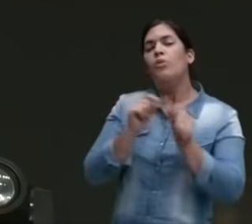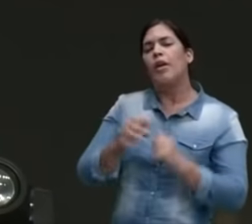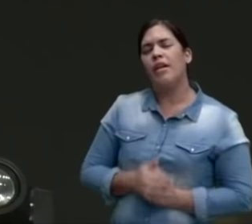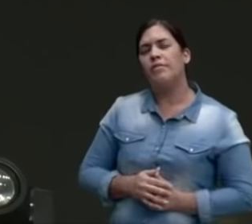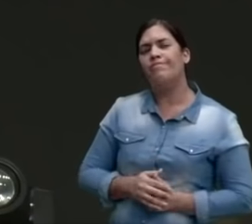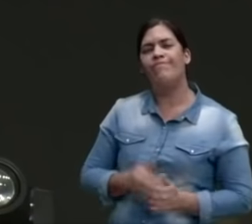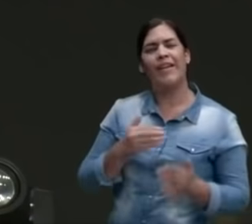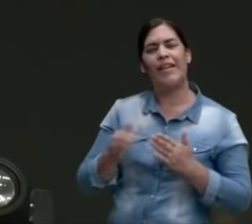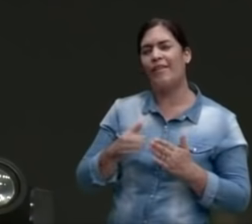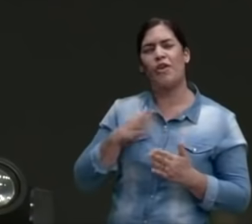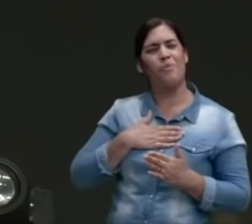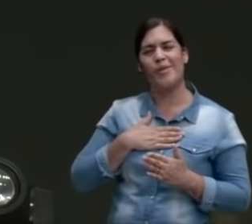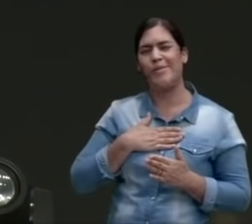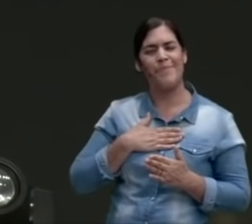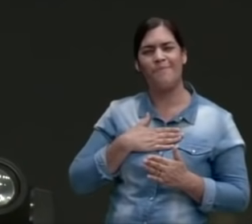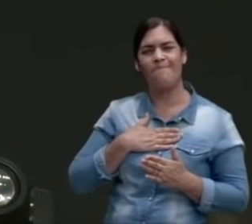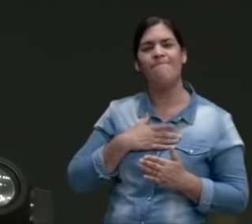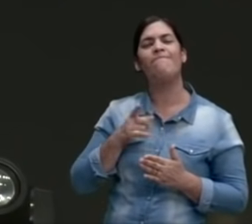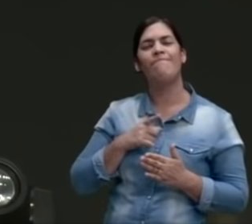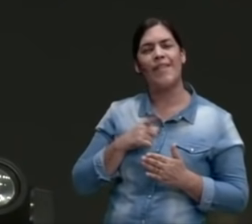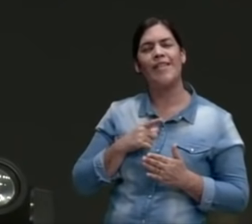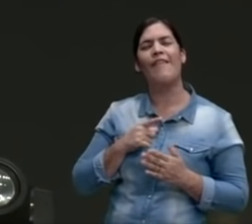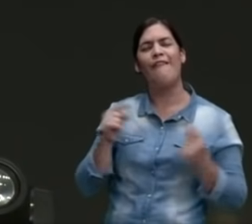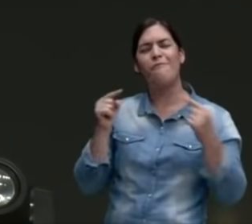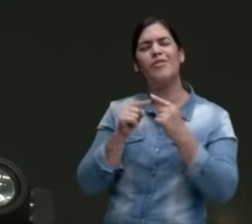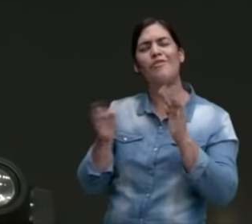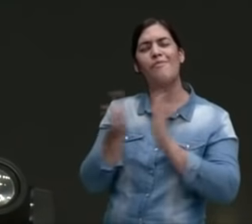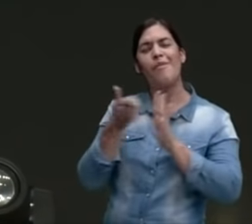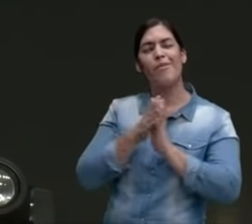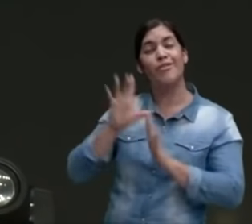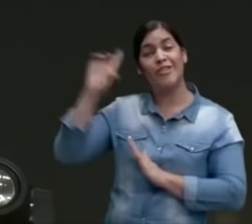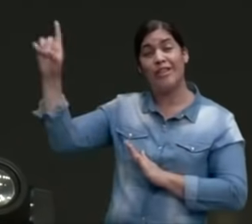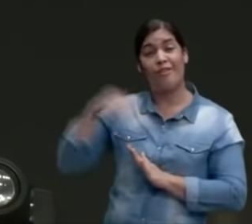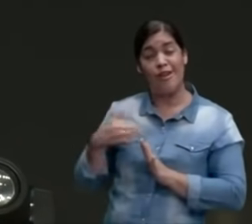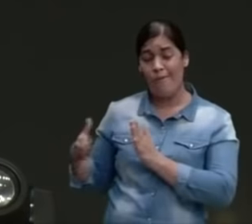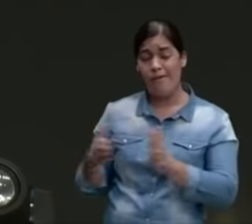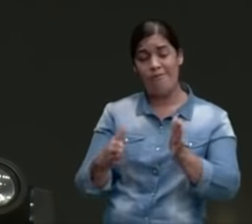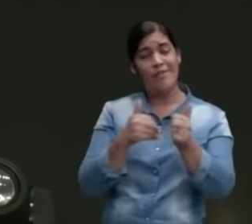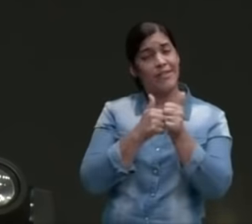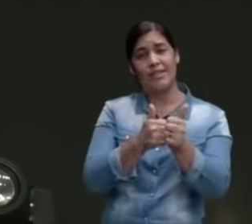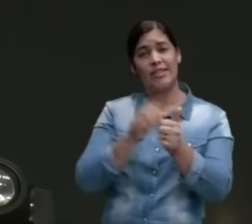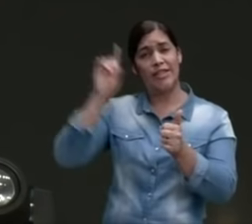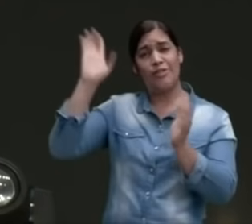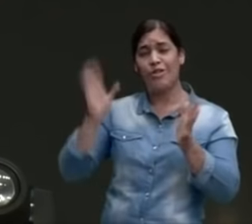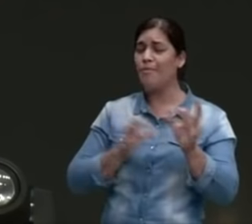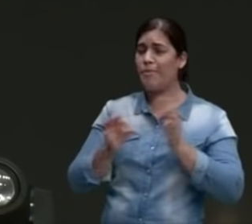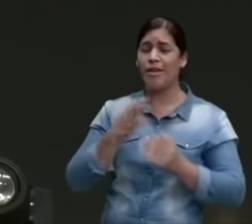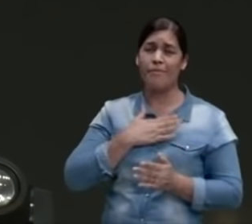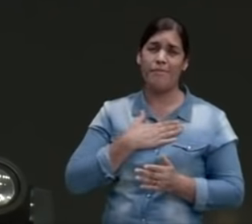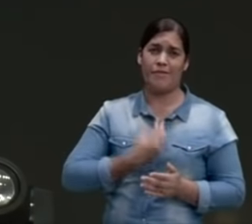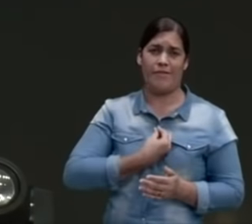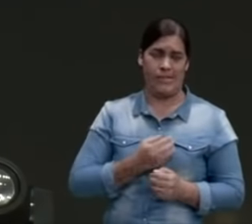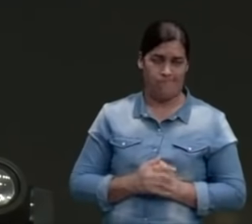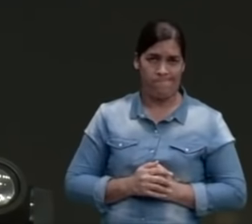tem nada a ver comigo. Tem a ver com o propósito de Deus. Eu estou apenas trilhando um caminho que Deus já tinha para mim. E Deus já